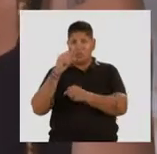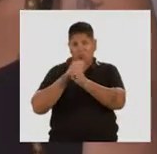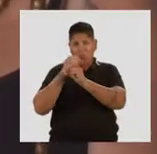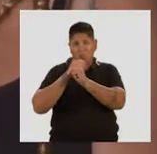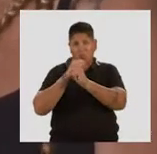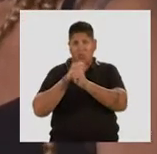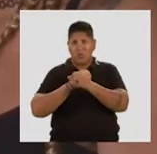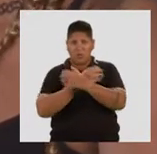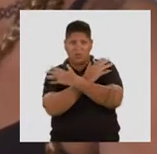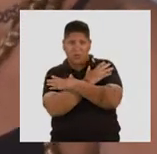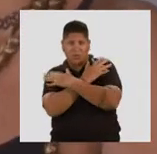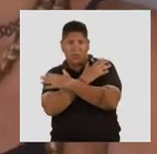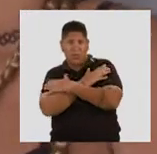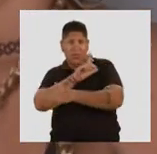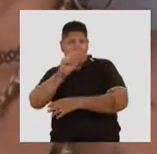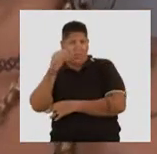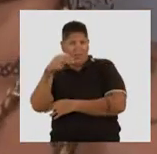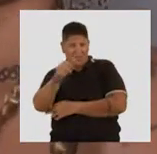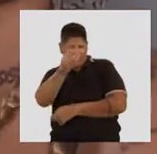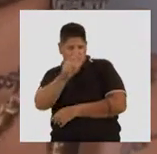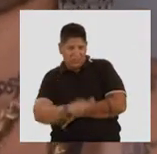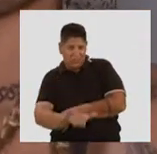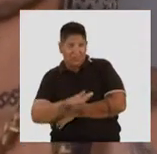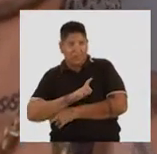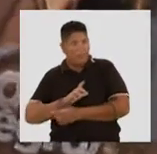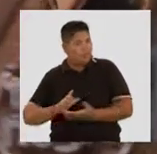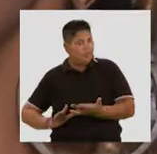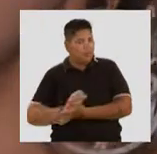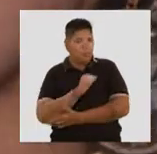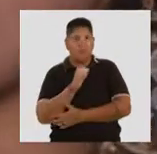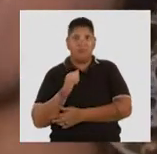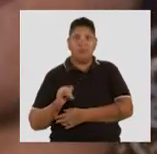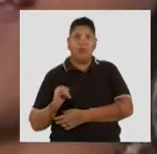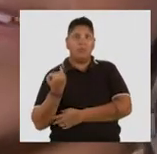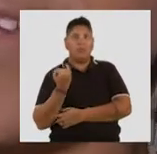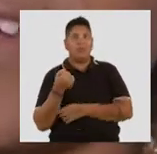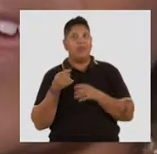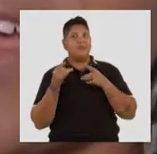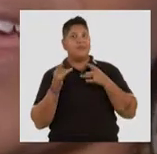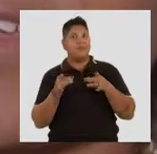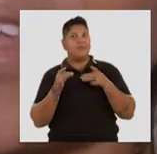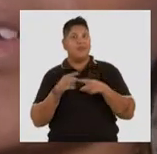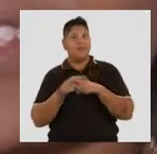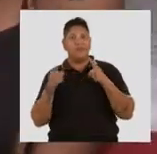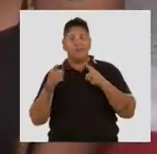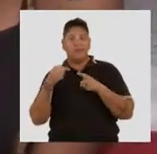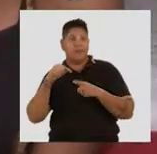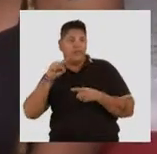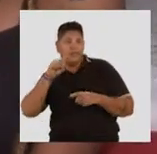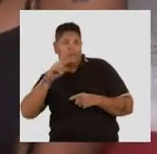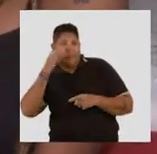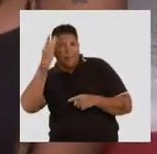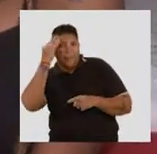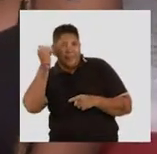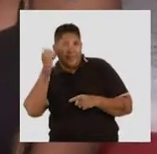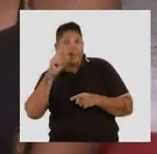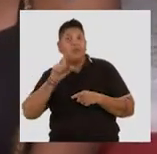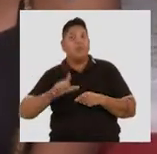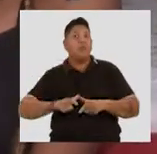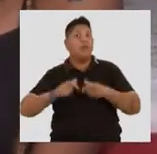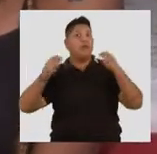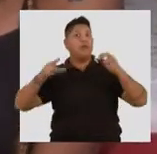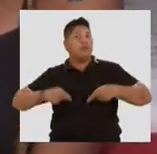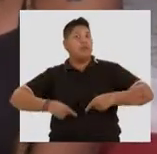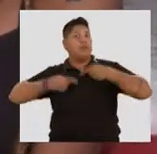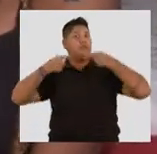Após 5 anos desempregada, Lana agarrou com unhas e dentes a nova oportunidade como vendedora. Mas ela não contava que o